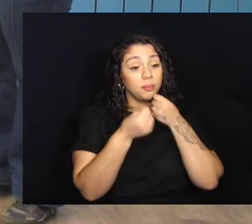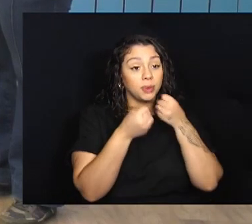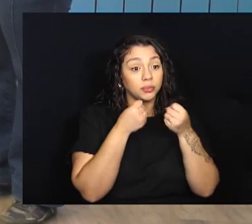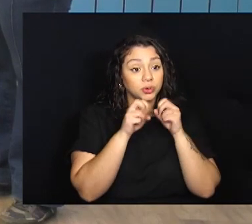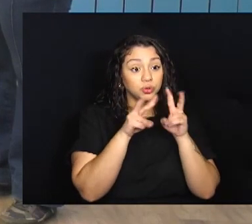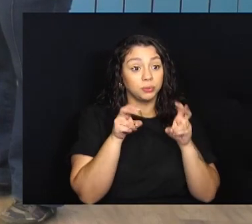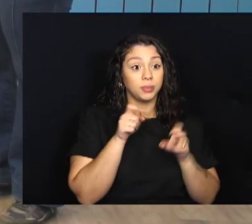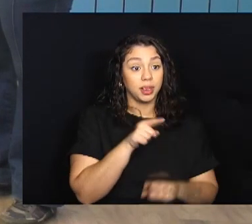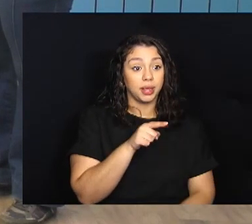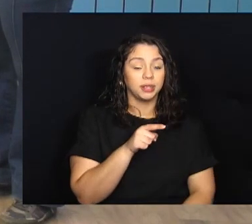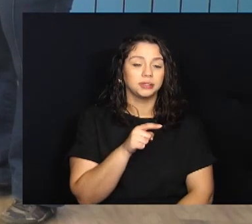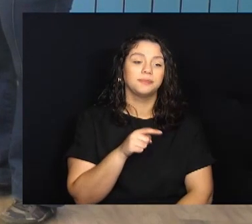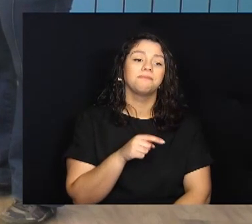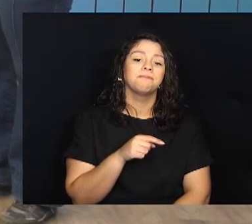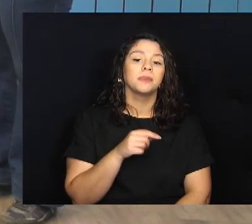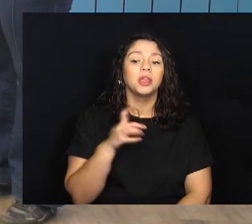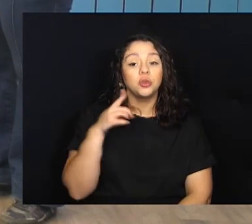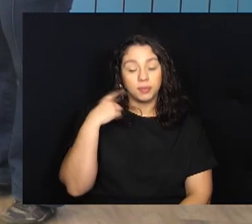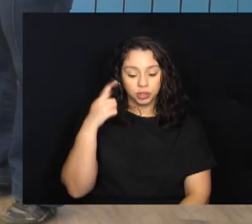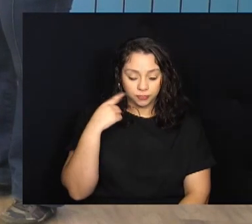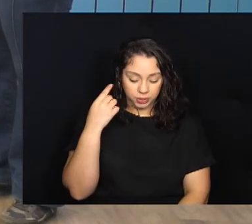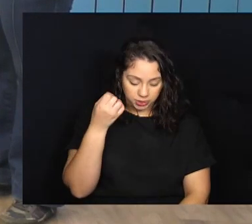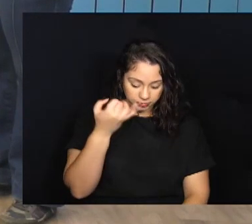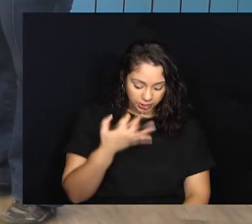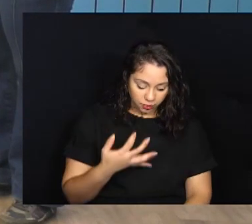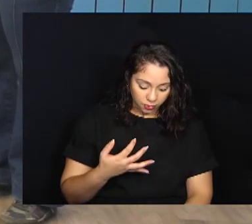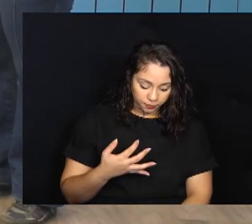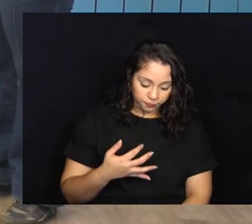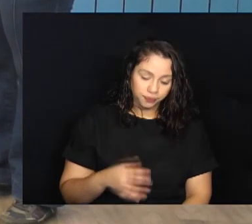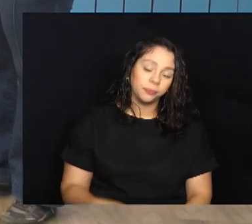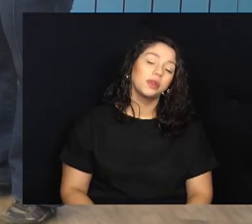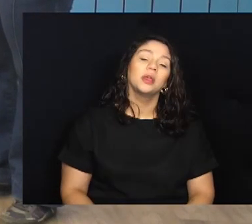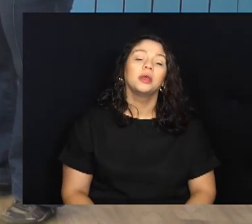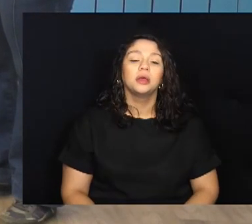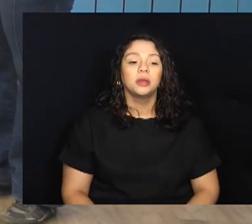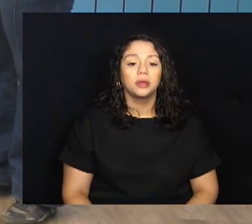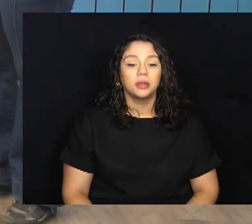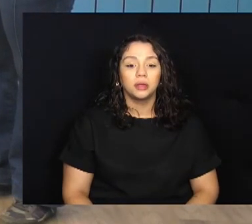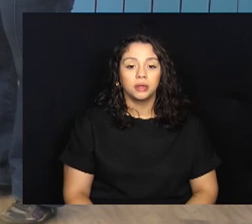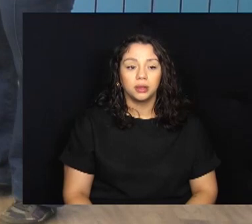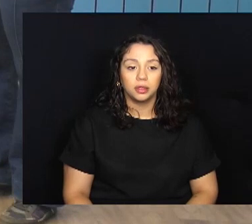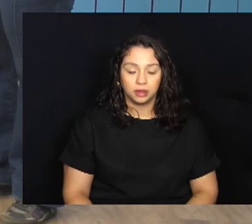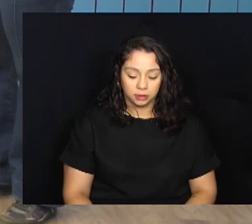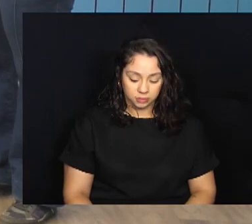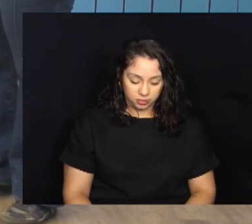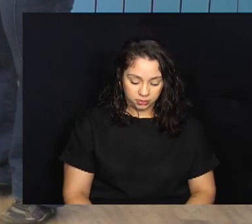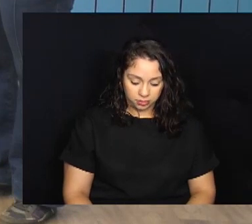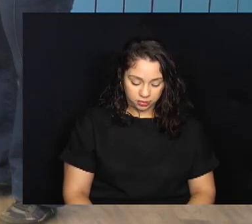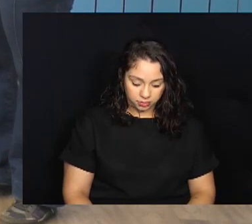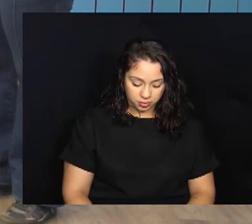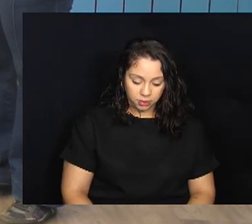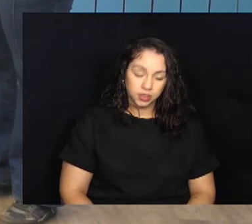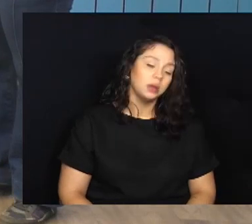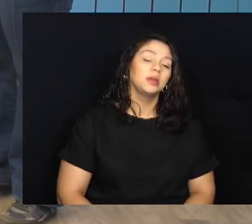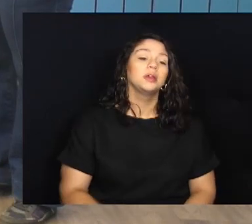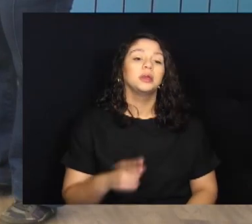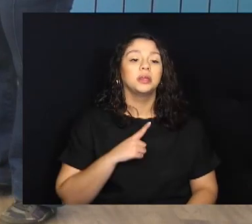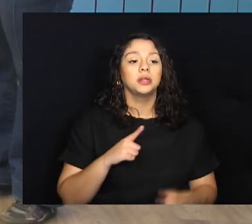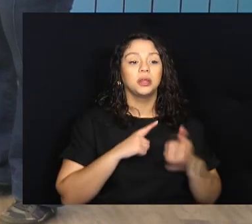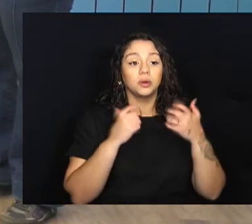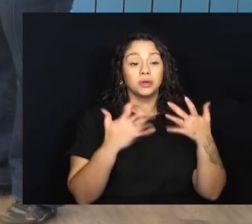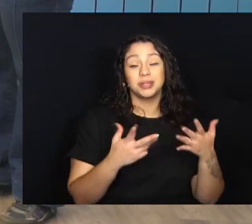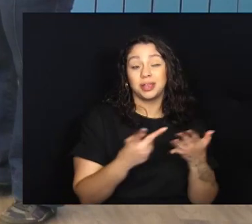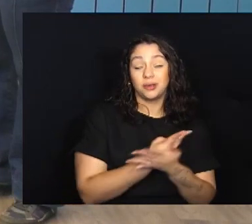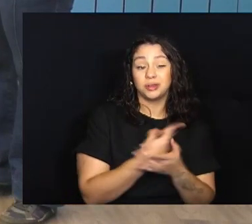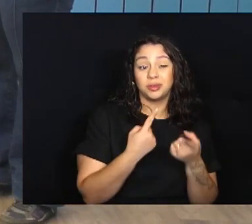advogada disse que muitas vezes as violações acontecem há muito tempo, mas existem poucos processos devido